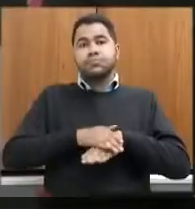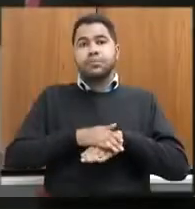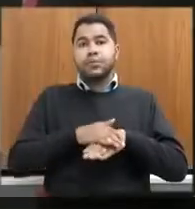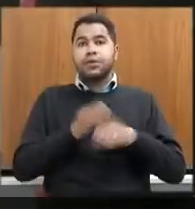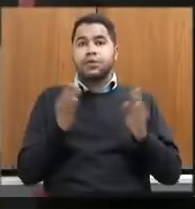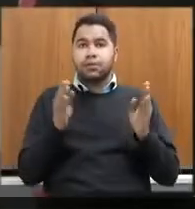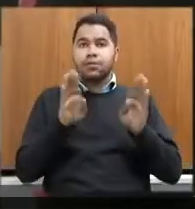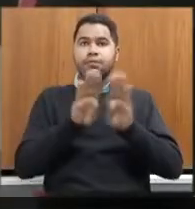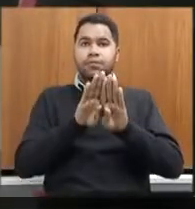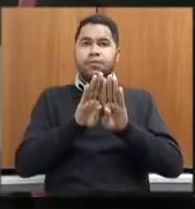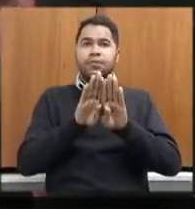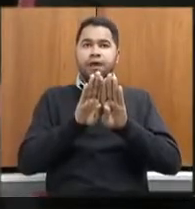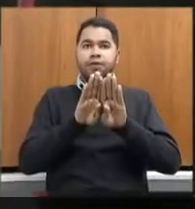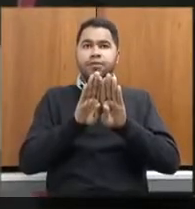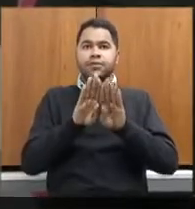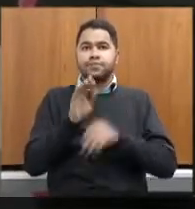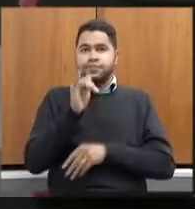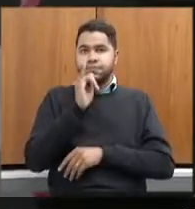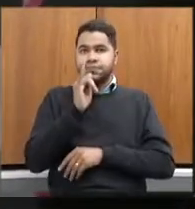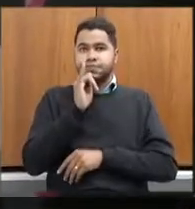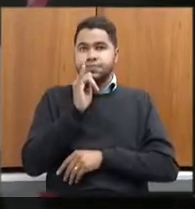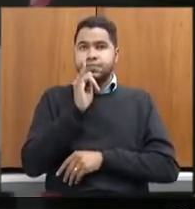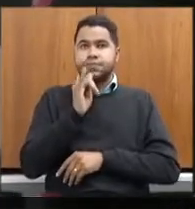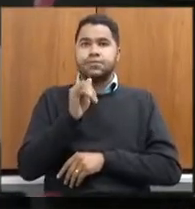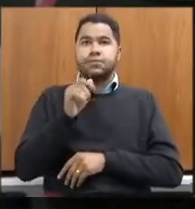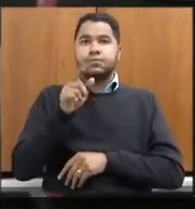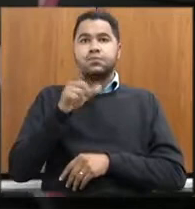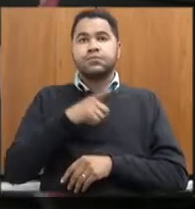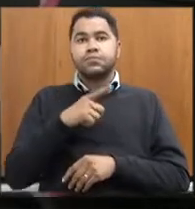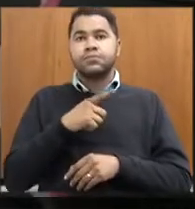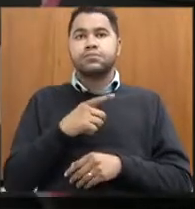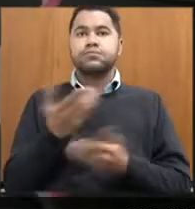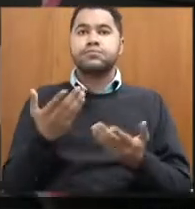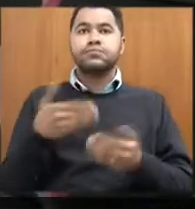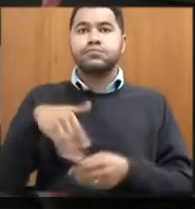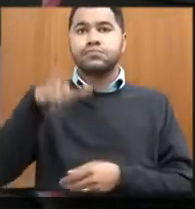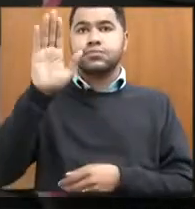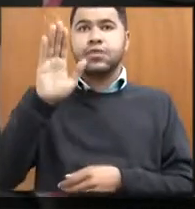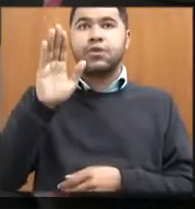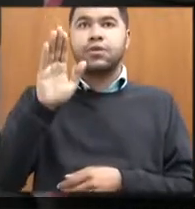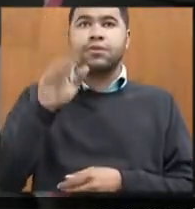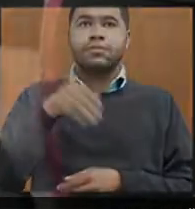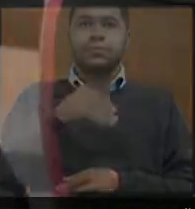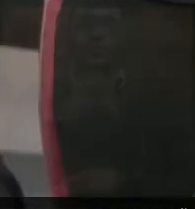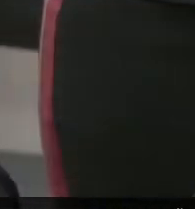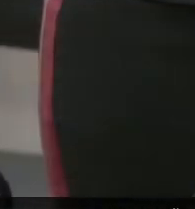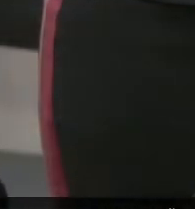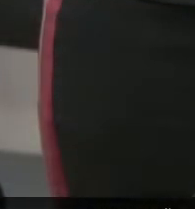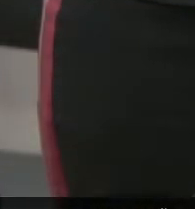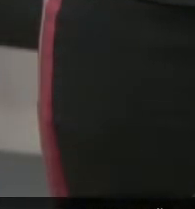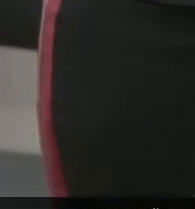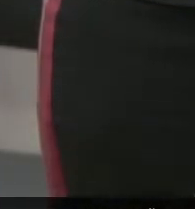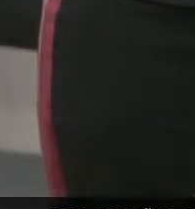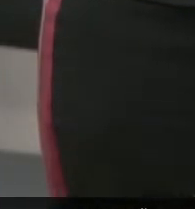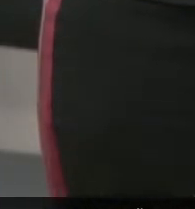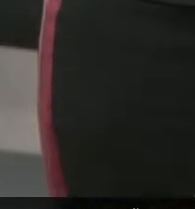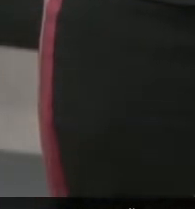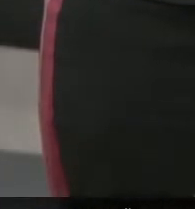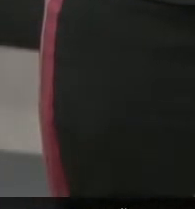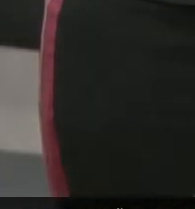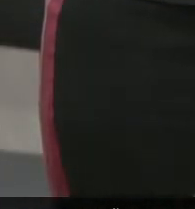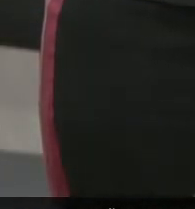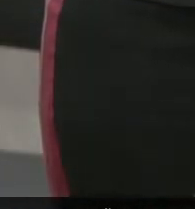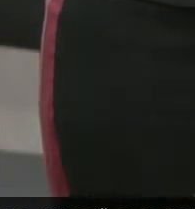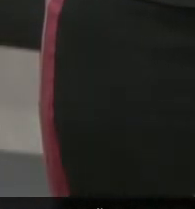de mérito Mas é uma amplíssima falta porque abrange todos os demais em termos de redação final também Vênus